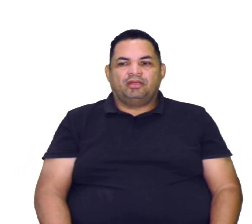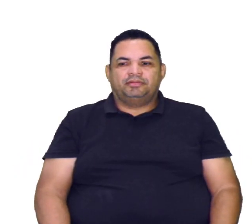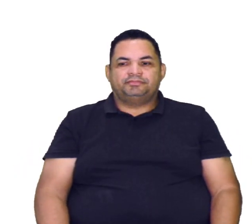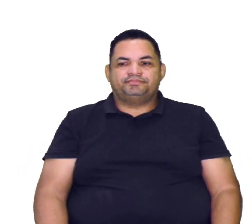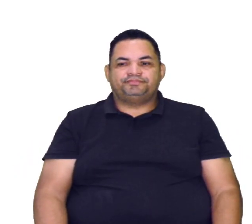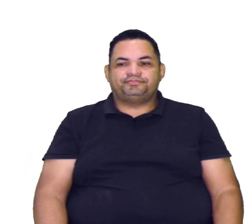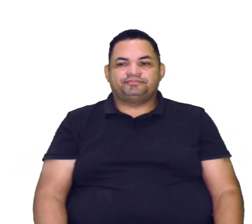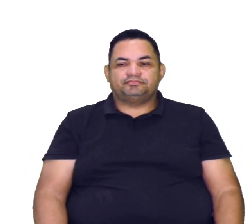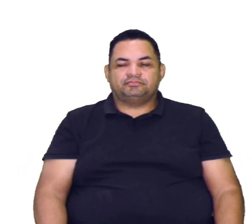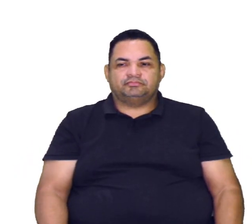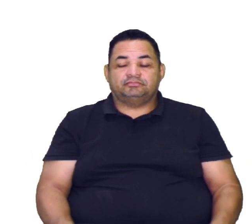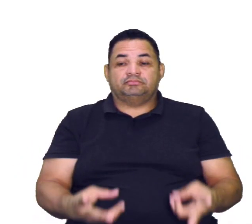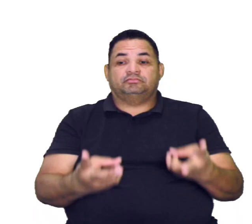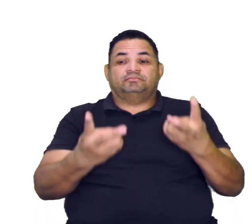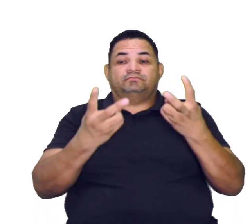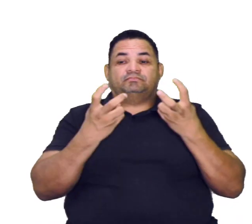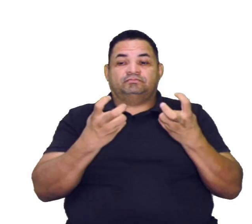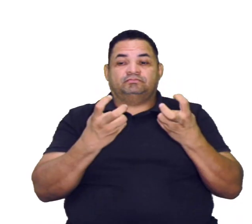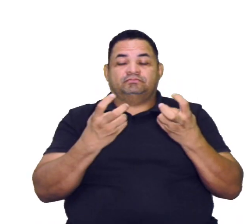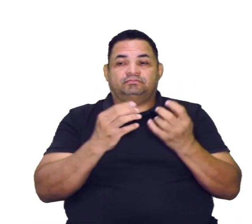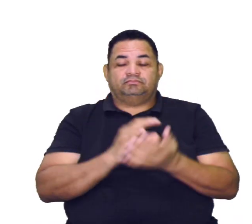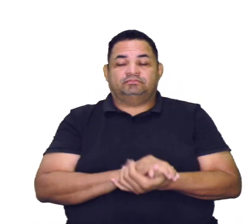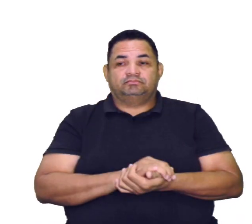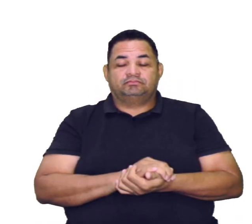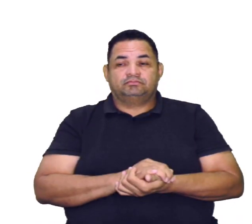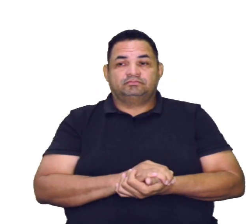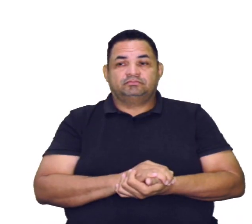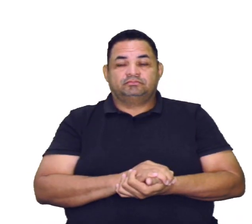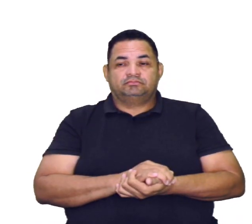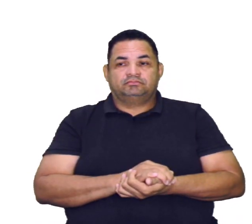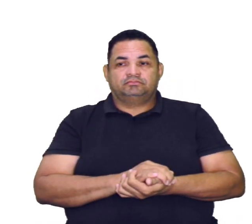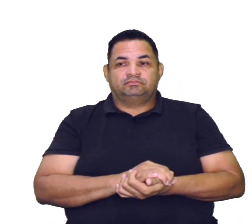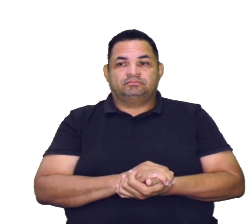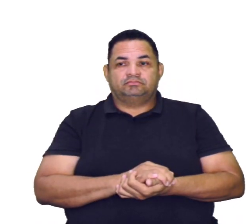Então a gente percebe aí que há sim